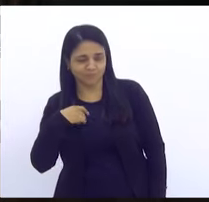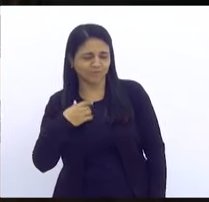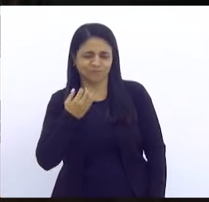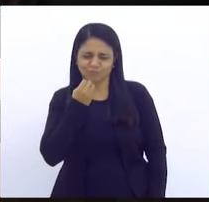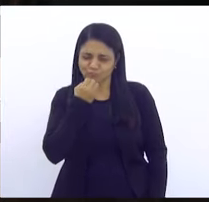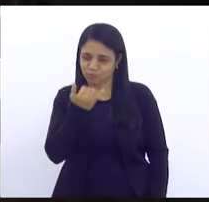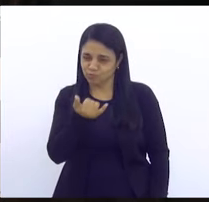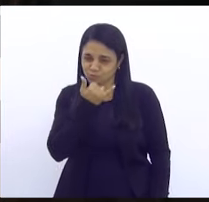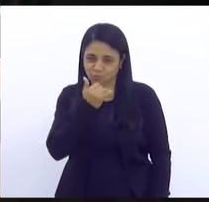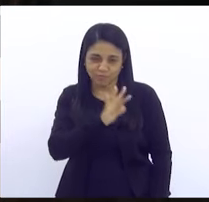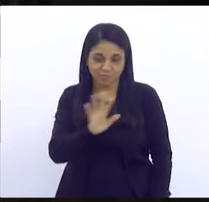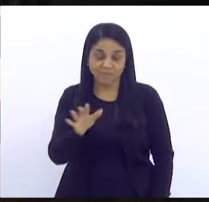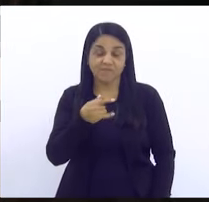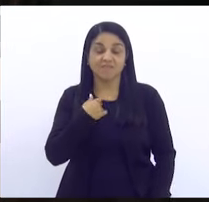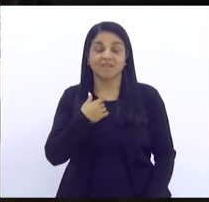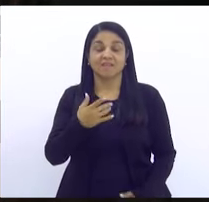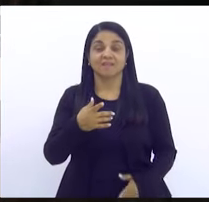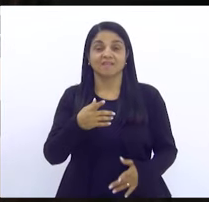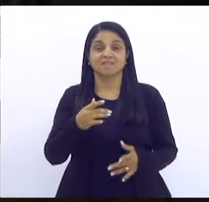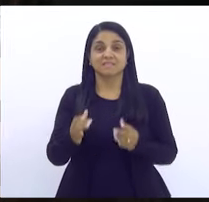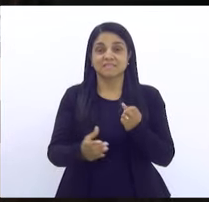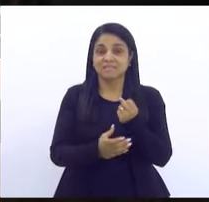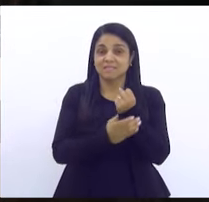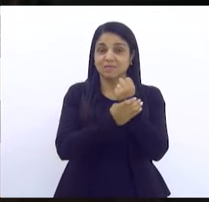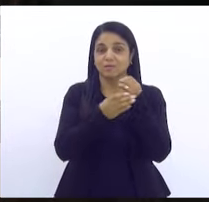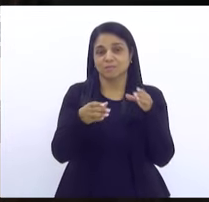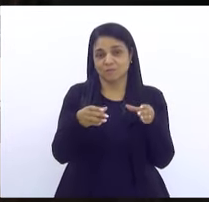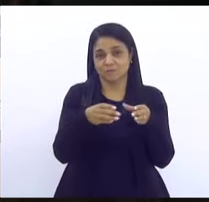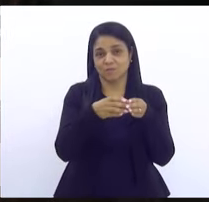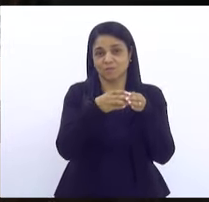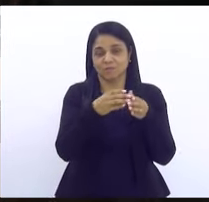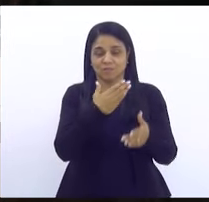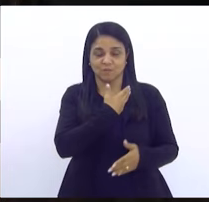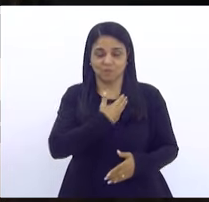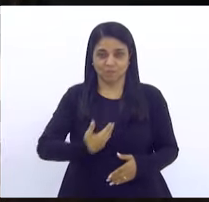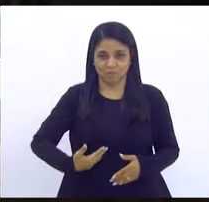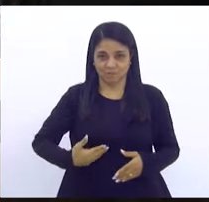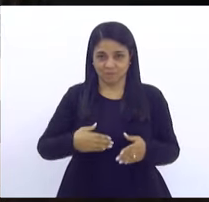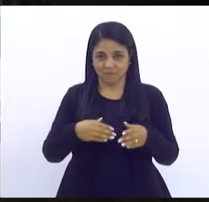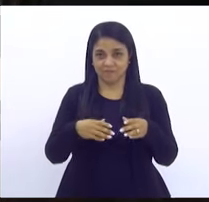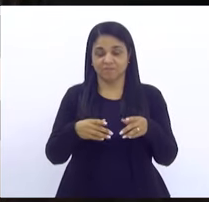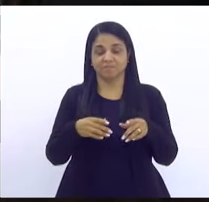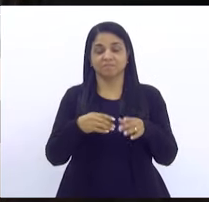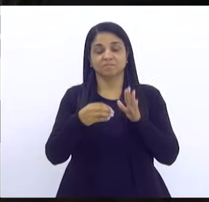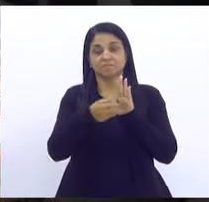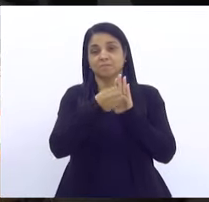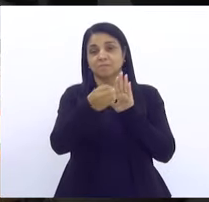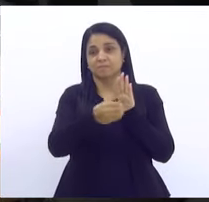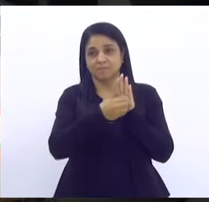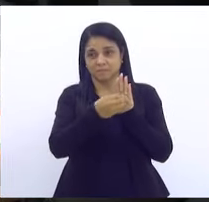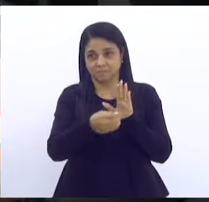que a Comissão de Segurança Pública também fosse emitido parecer.